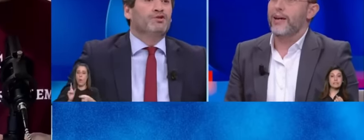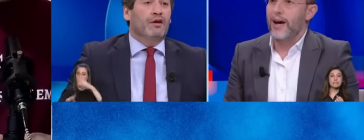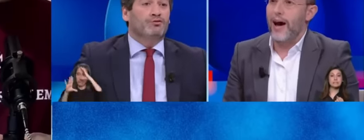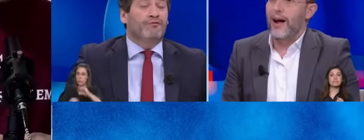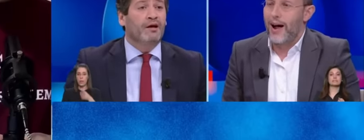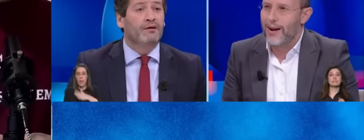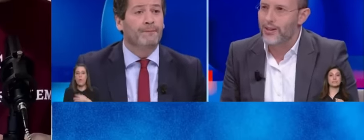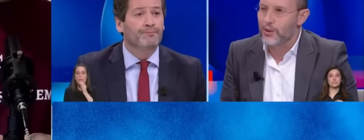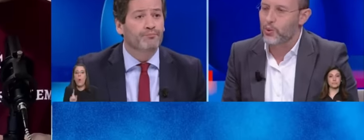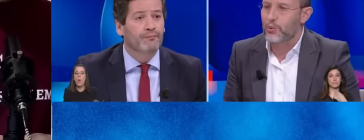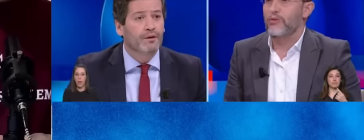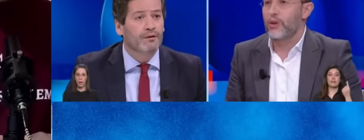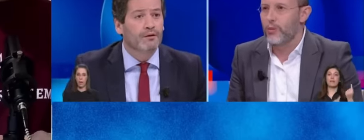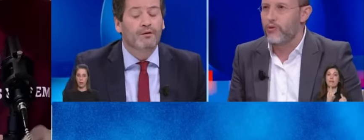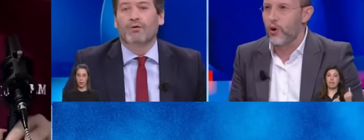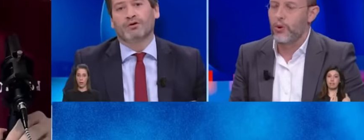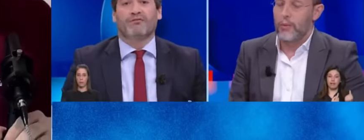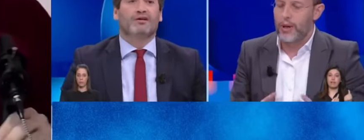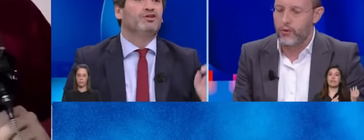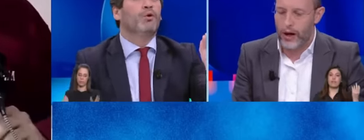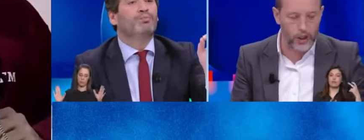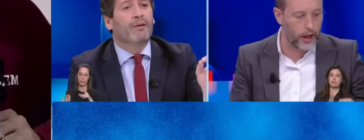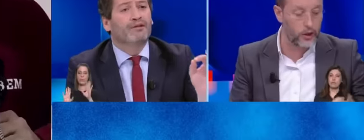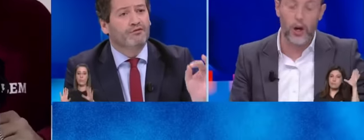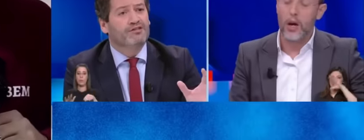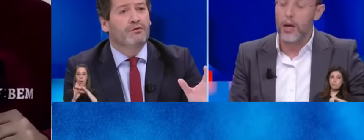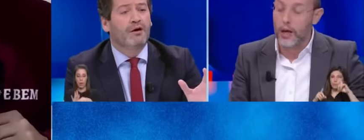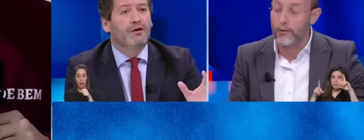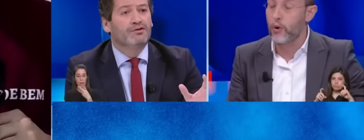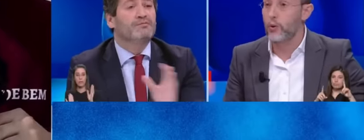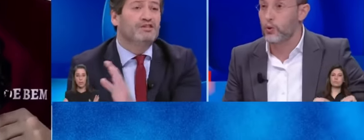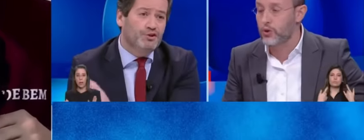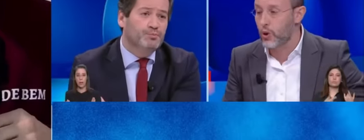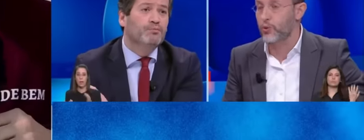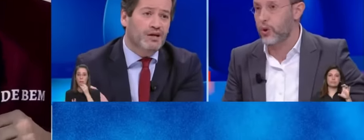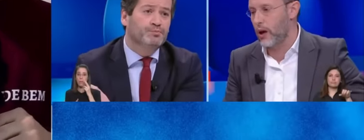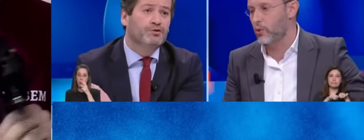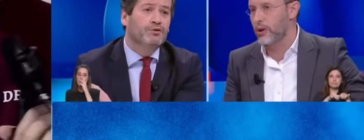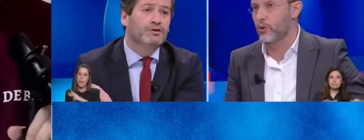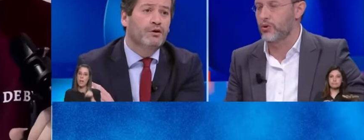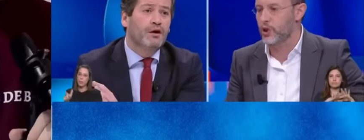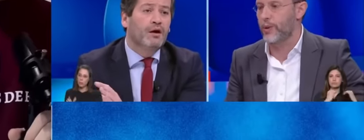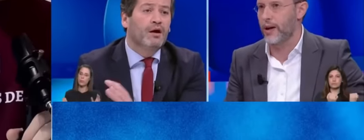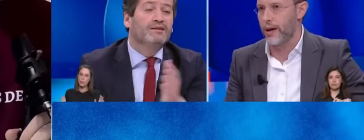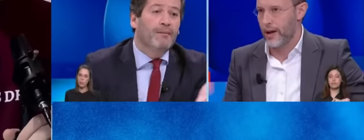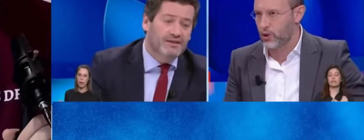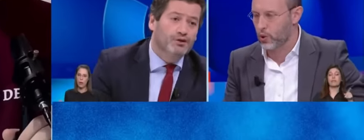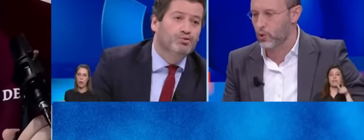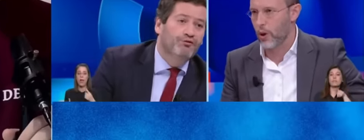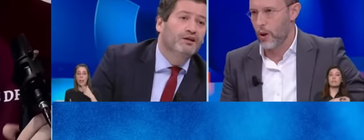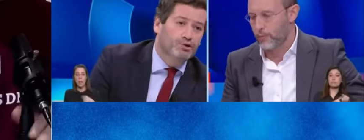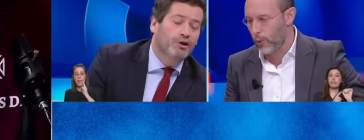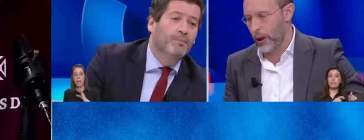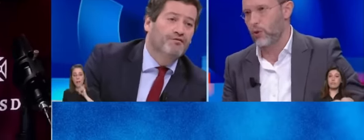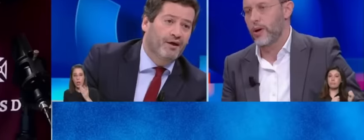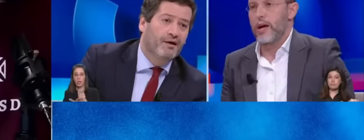falar dizer o que que estou a falar alguém se introduziu para fazer uma foto para divulgar nas redes e que foi se tá que